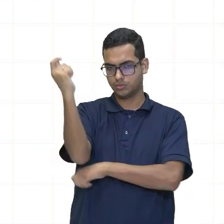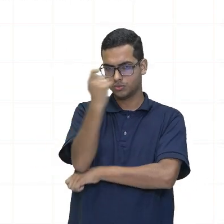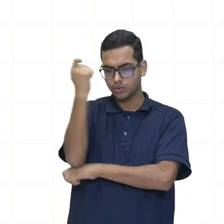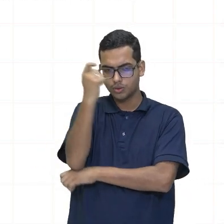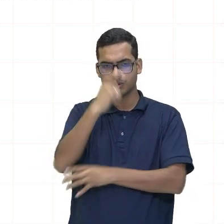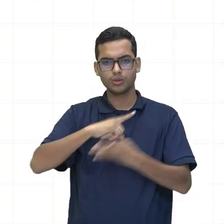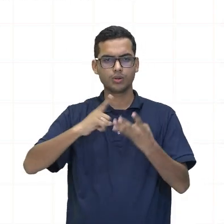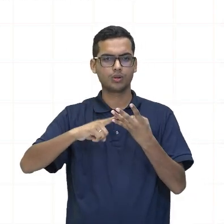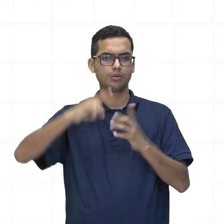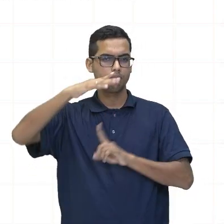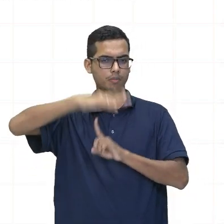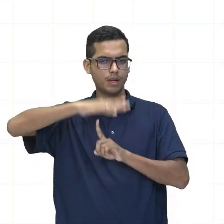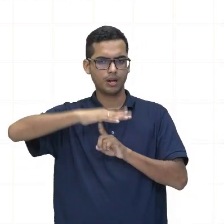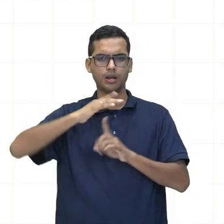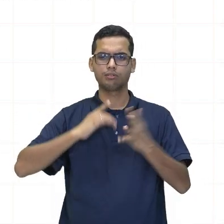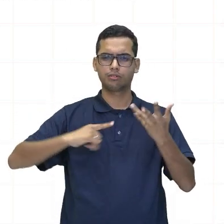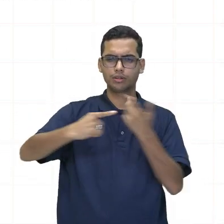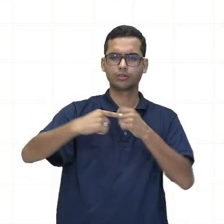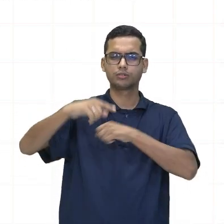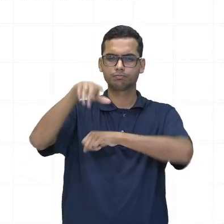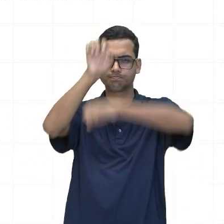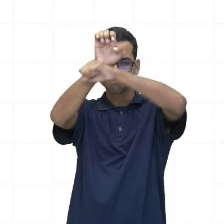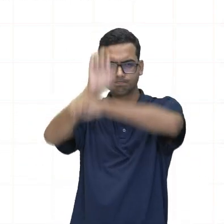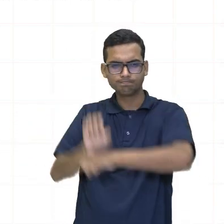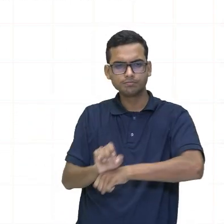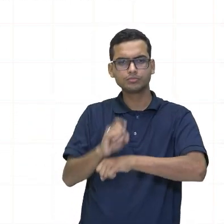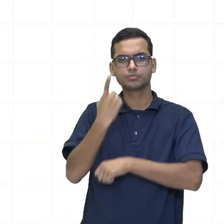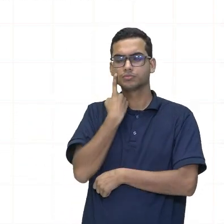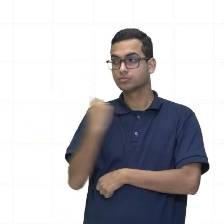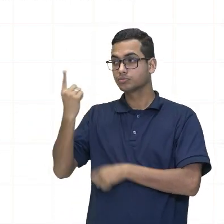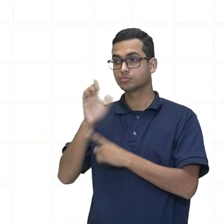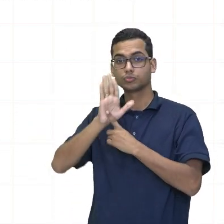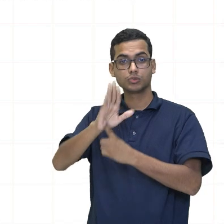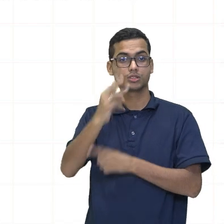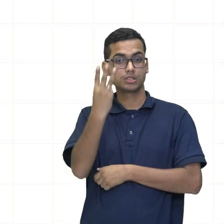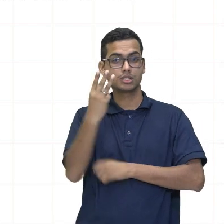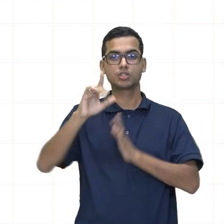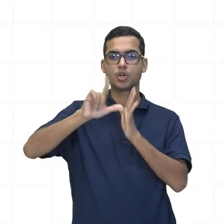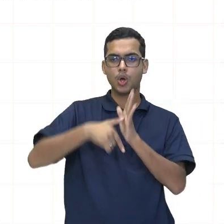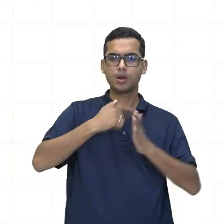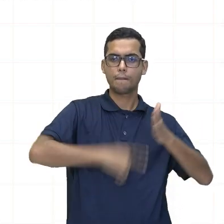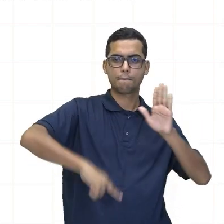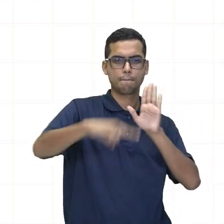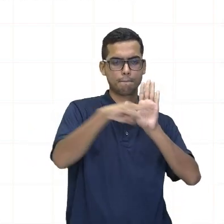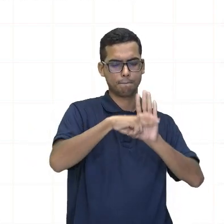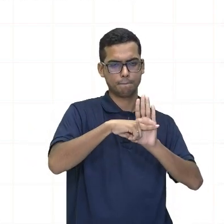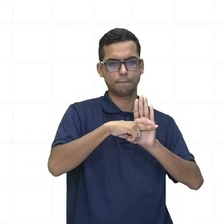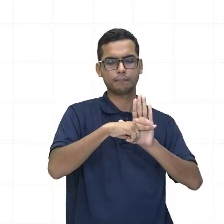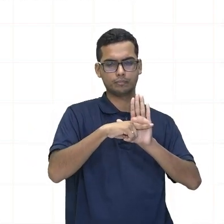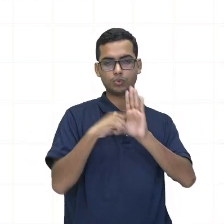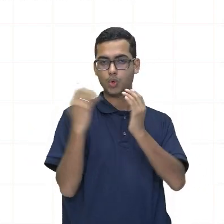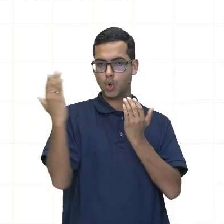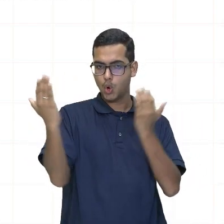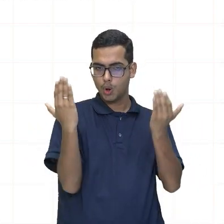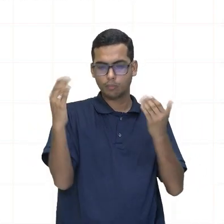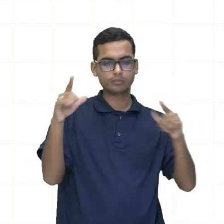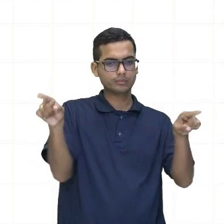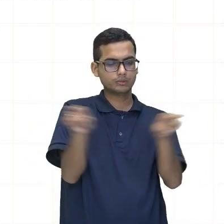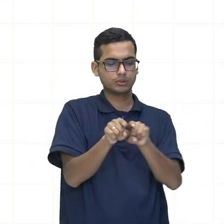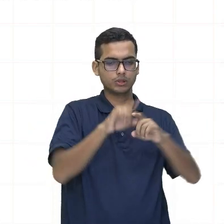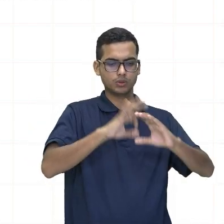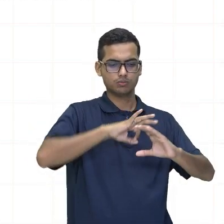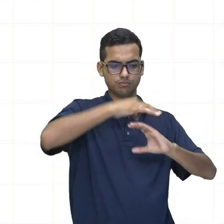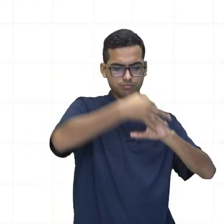outros, isso quer dizer que eles estão com 3 horas atrasadas em relação ao fuso de